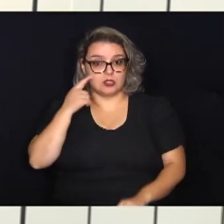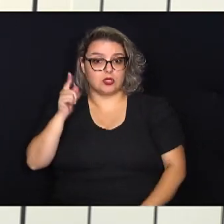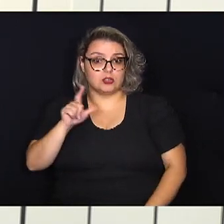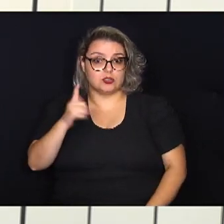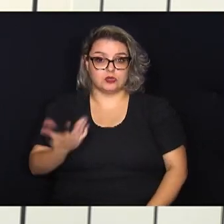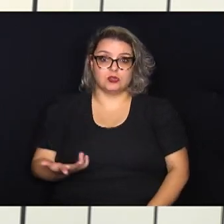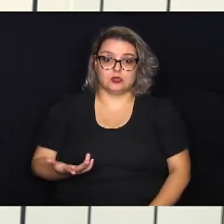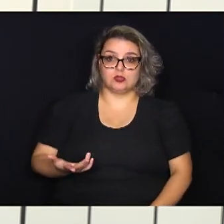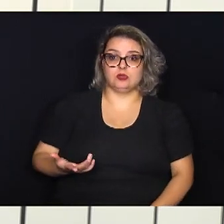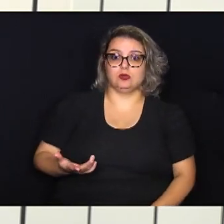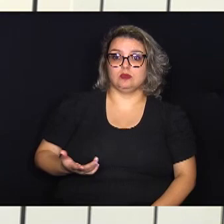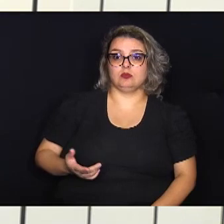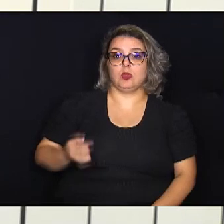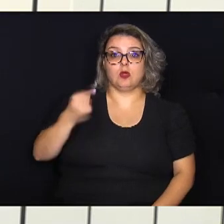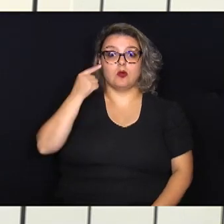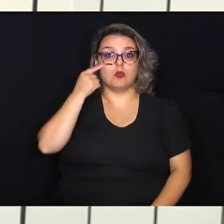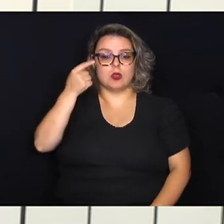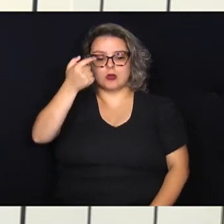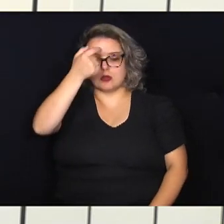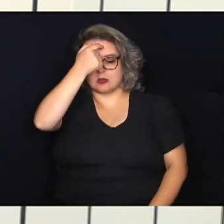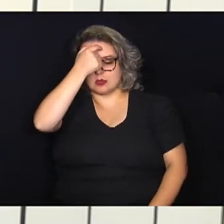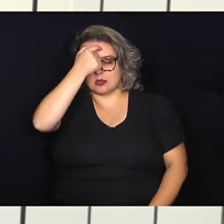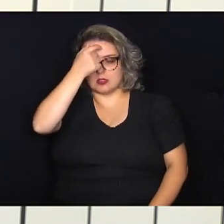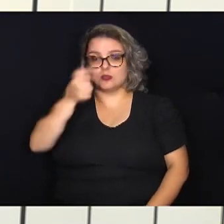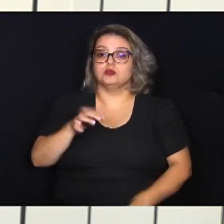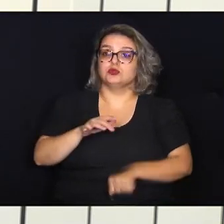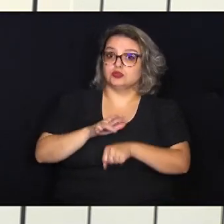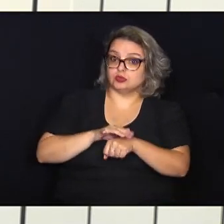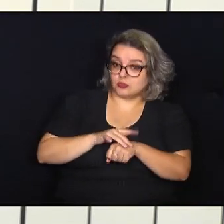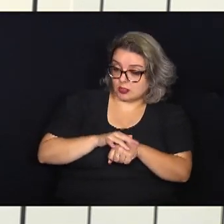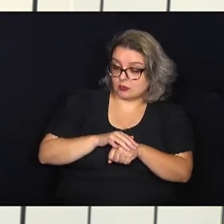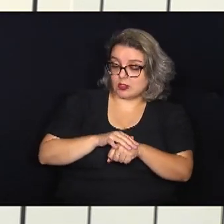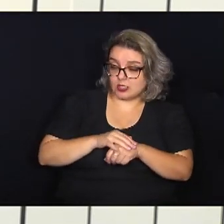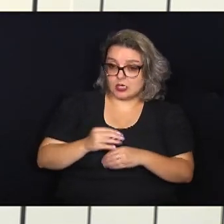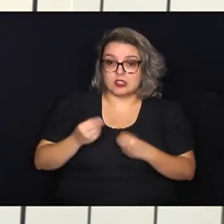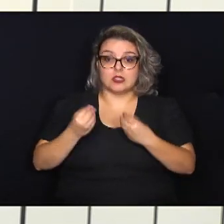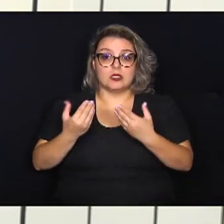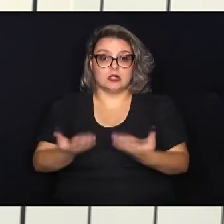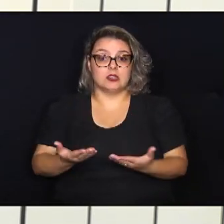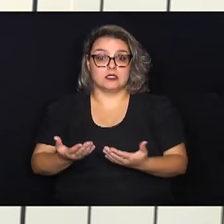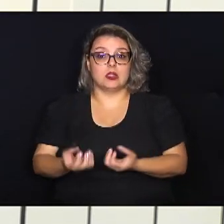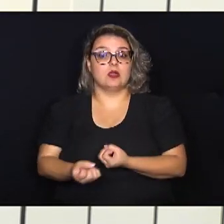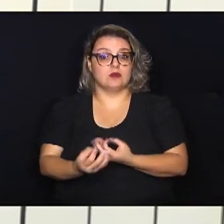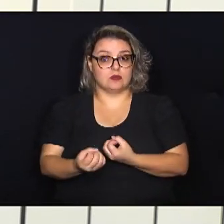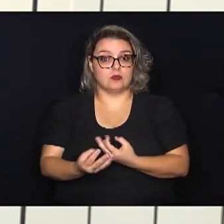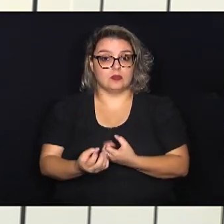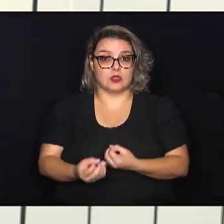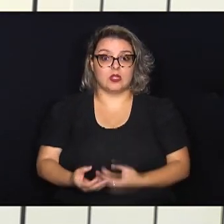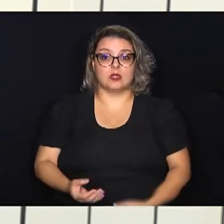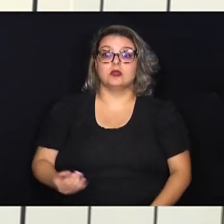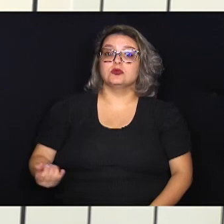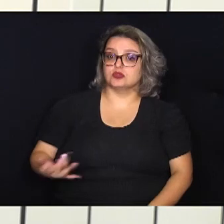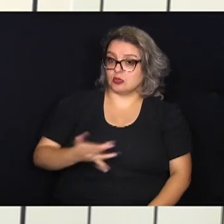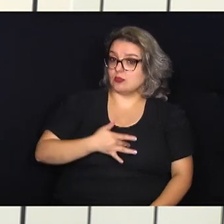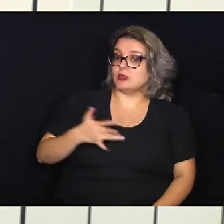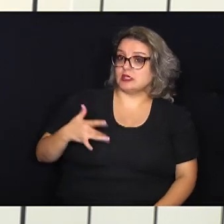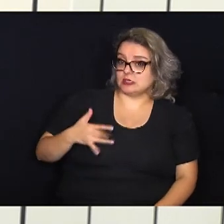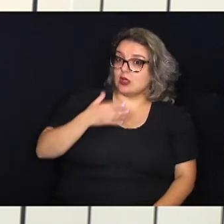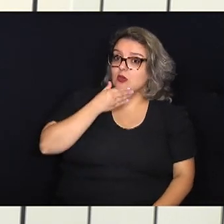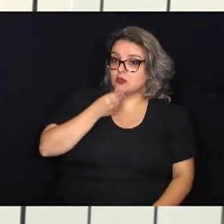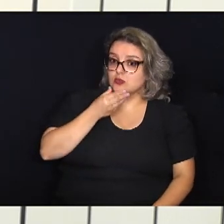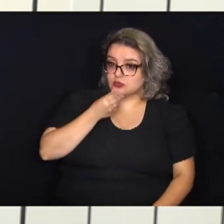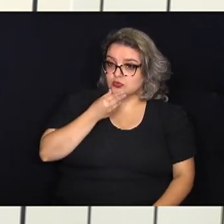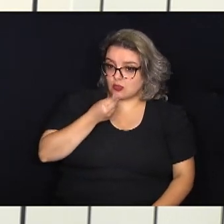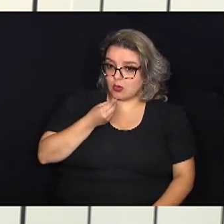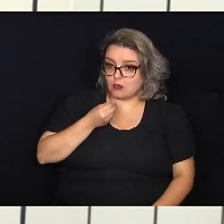roleta de conscientização sobre a doença, que traz ainda informações importantes sobre a saúde masculina.